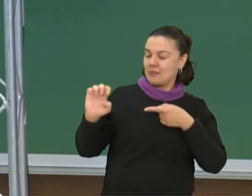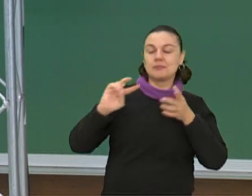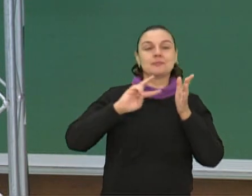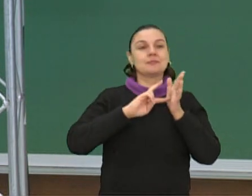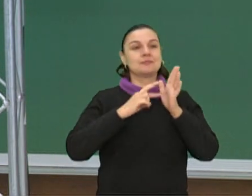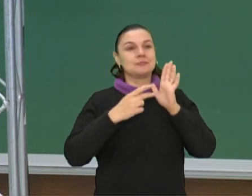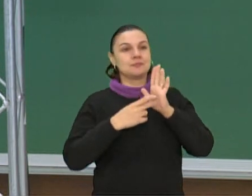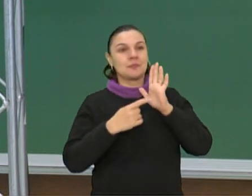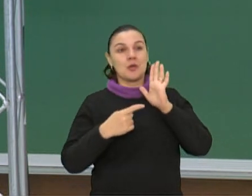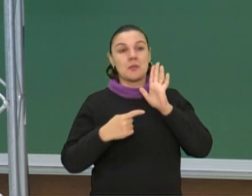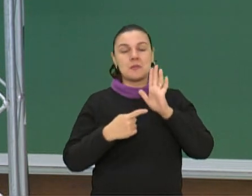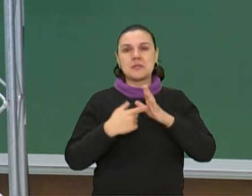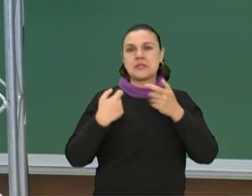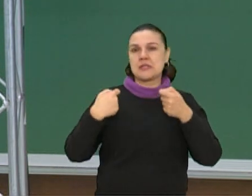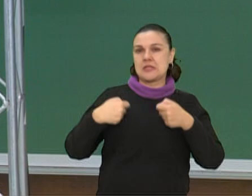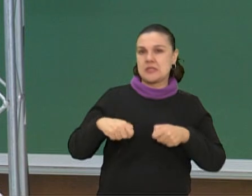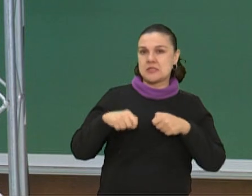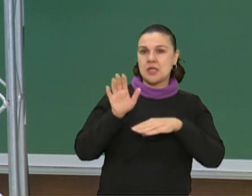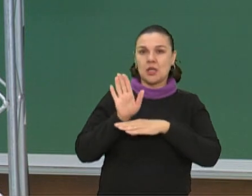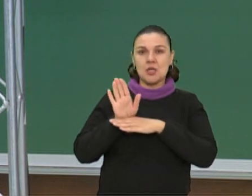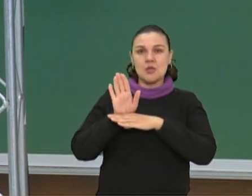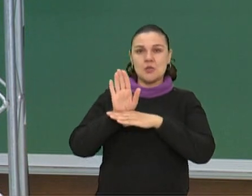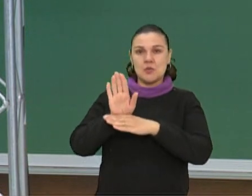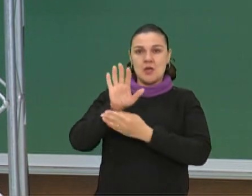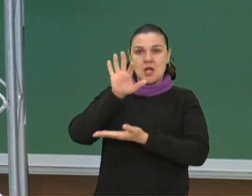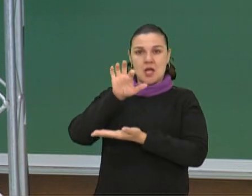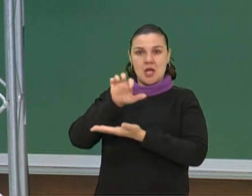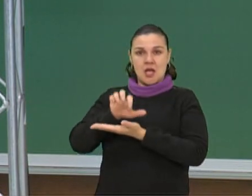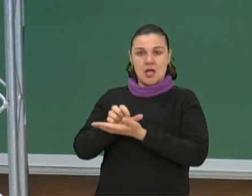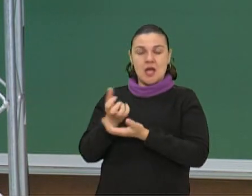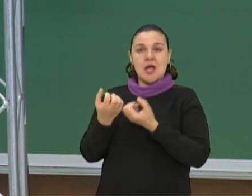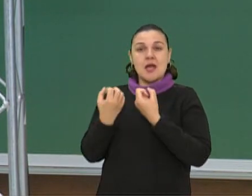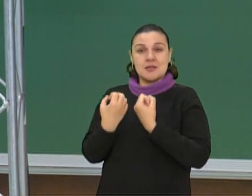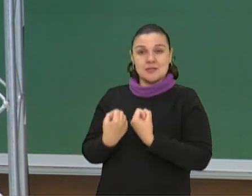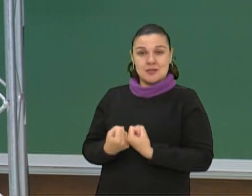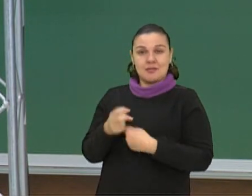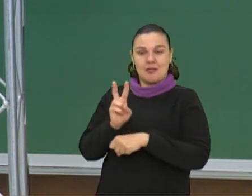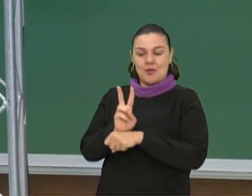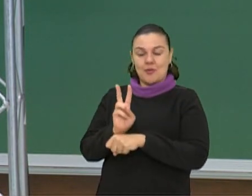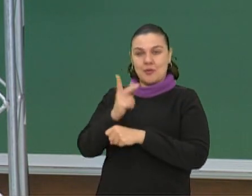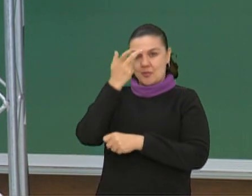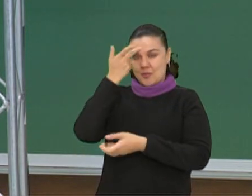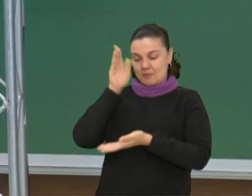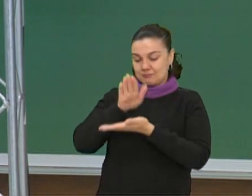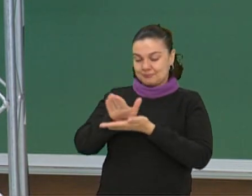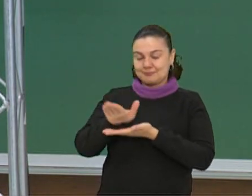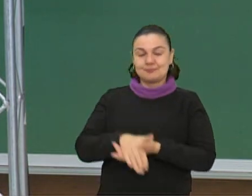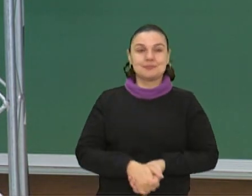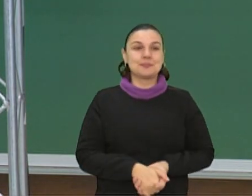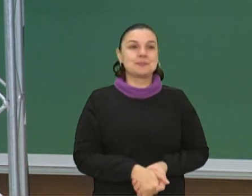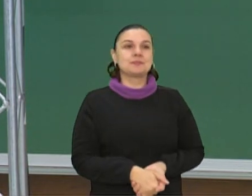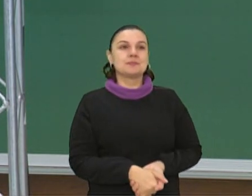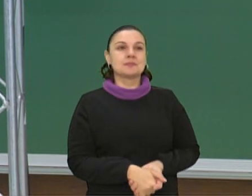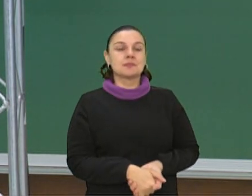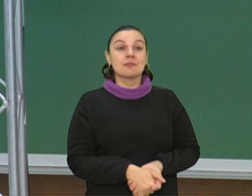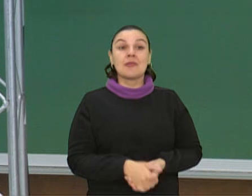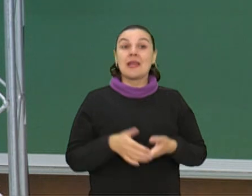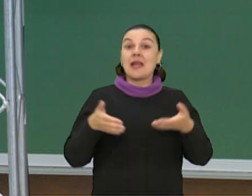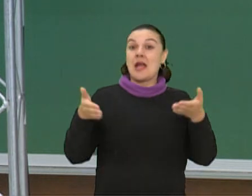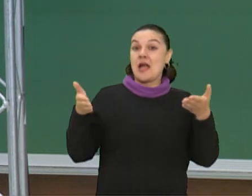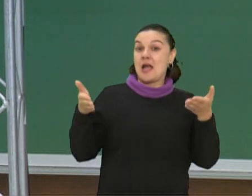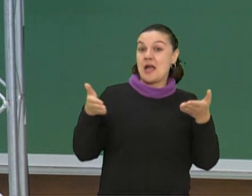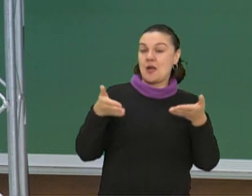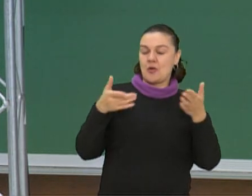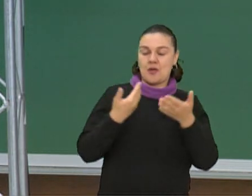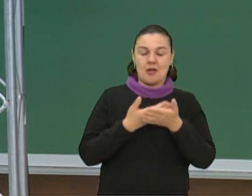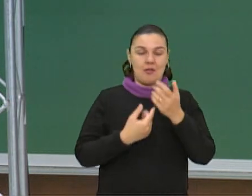E, simbolizar a necessidade de adesão à causa dos refugiados. Na